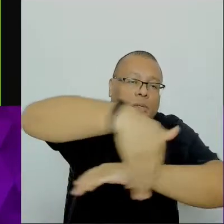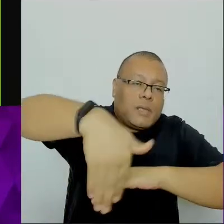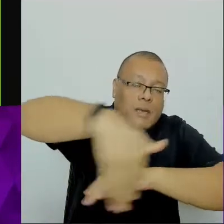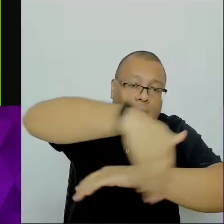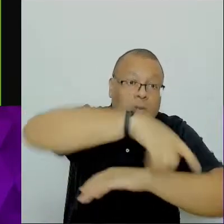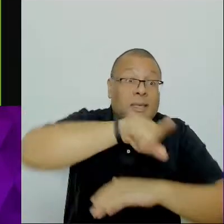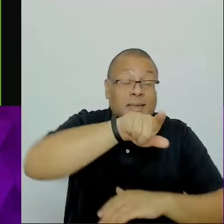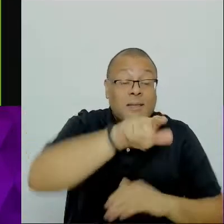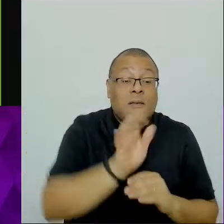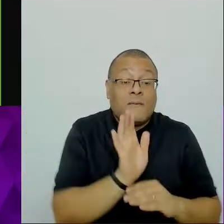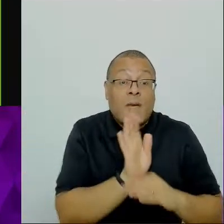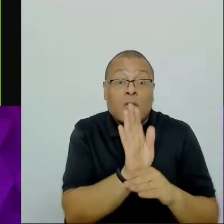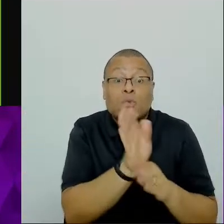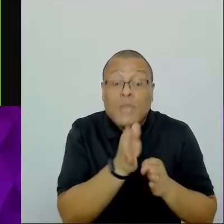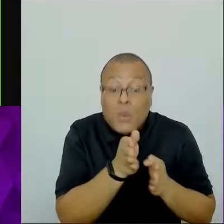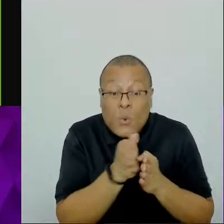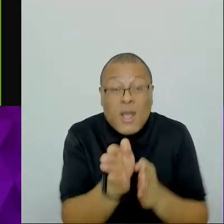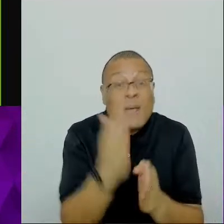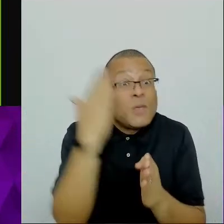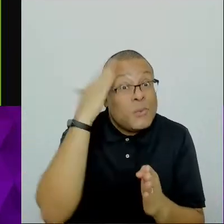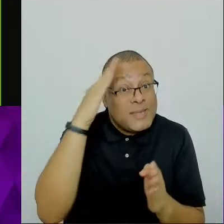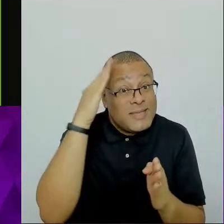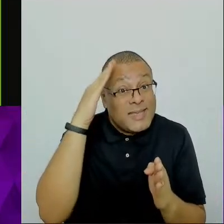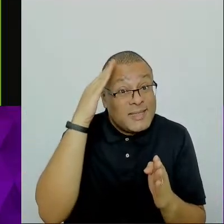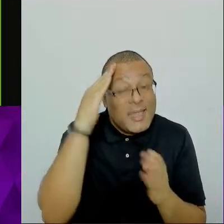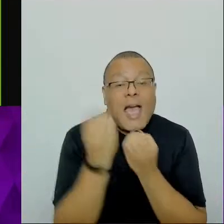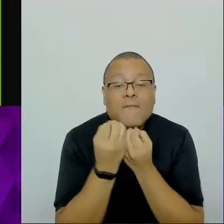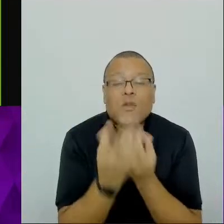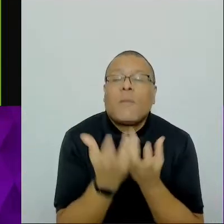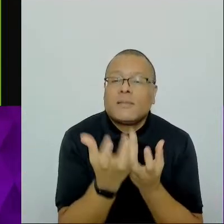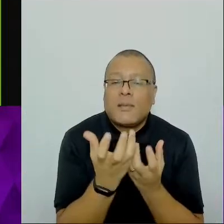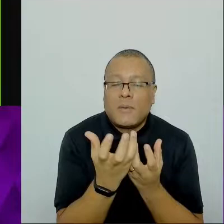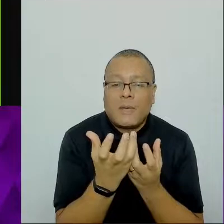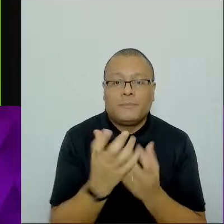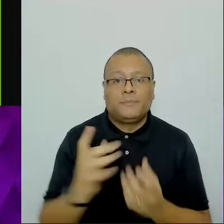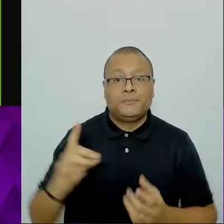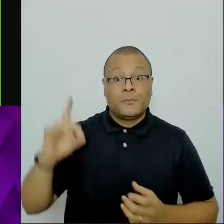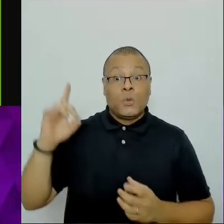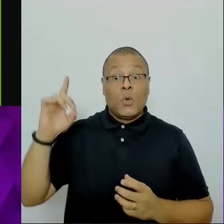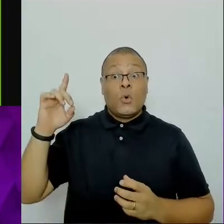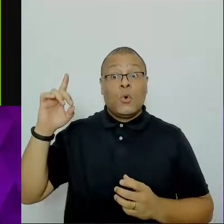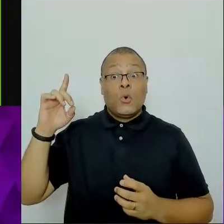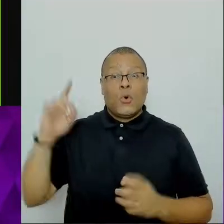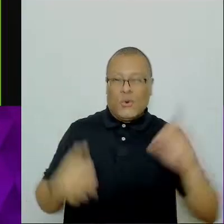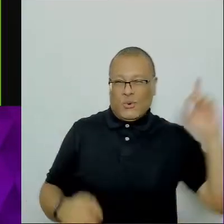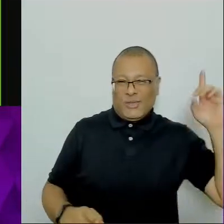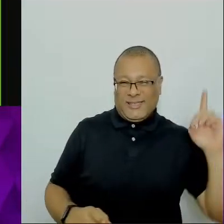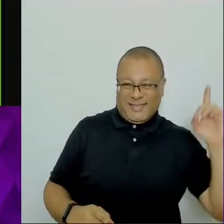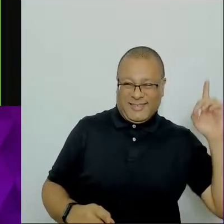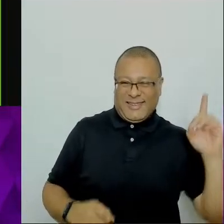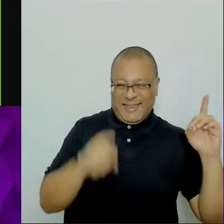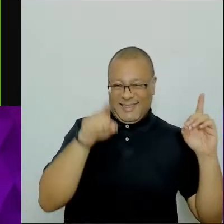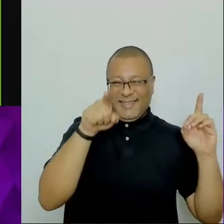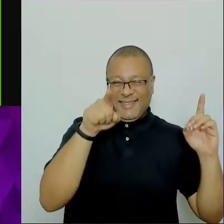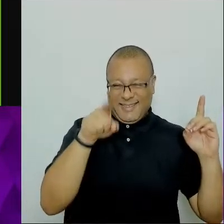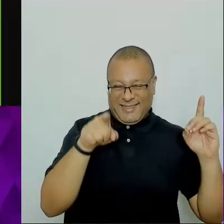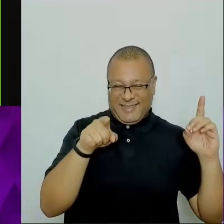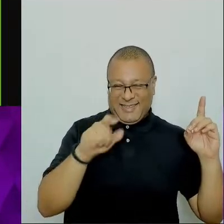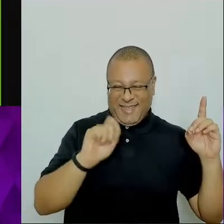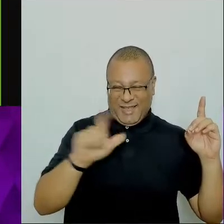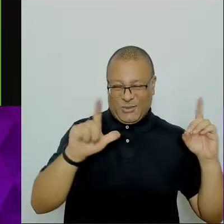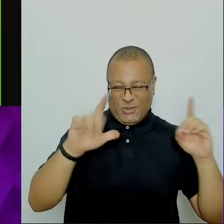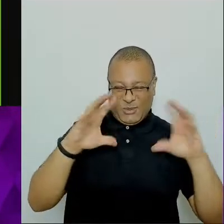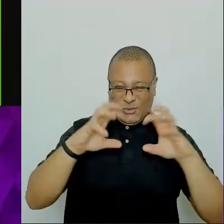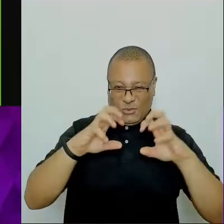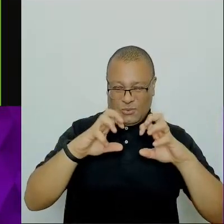assim. Do lado direito, a gente já tem o lado que vai ser de atores que são direcionados,